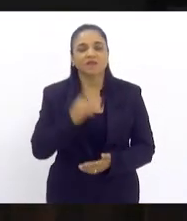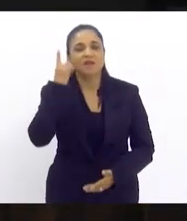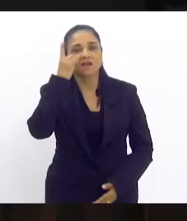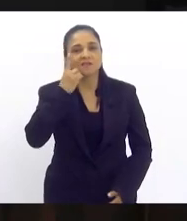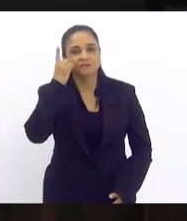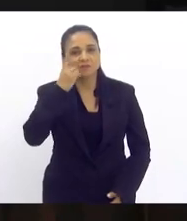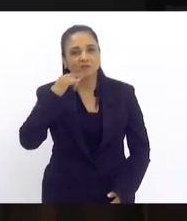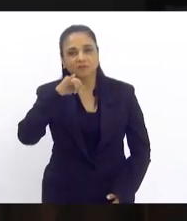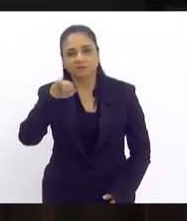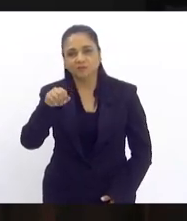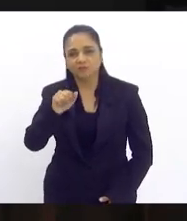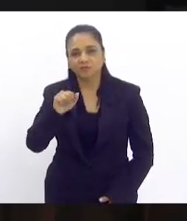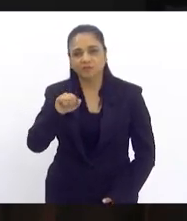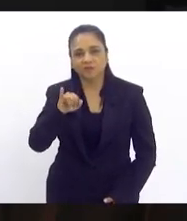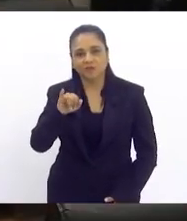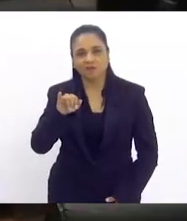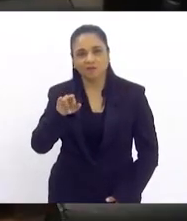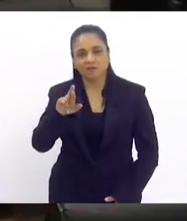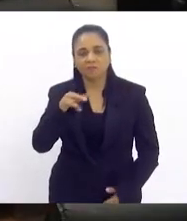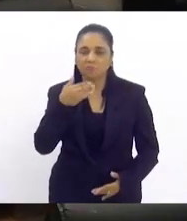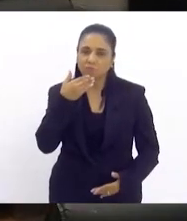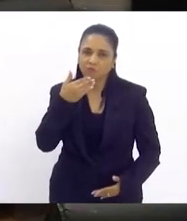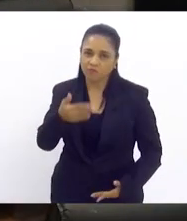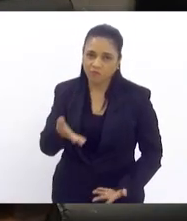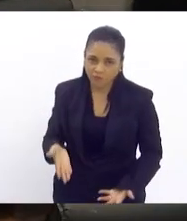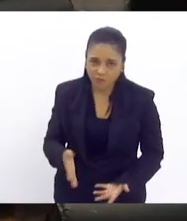Deputado Jari Oliveira, por favor.